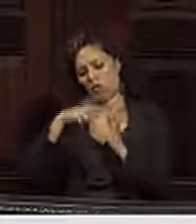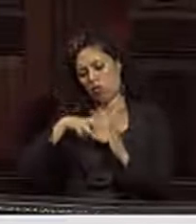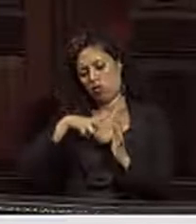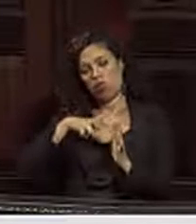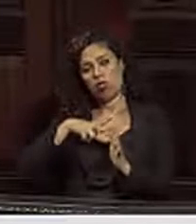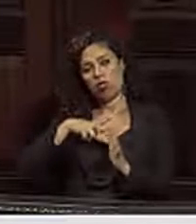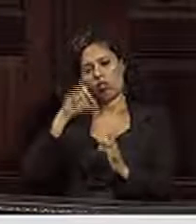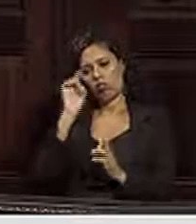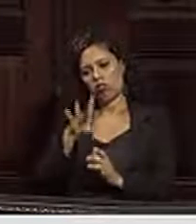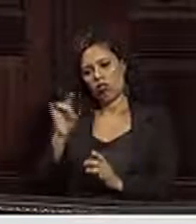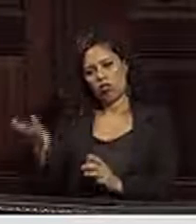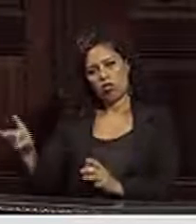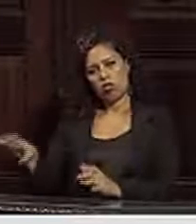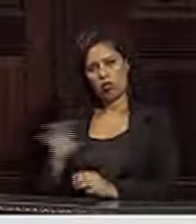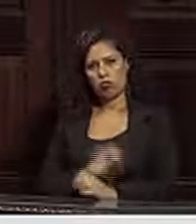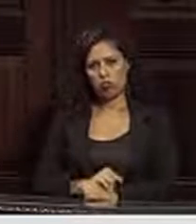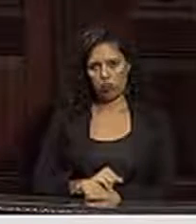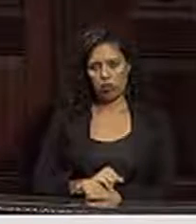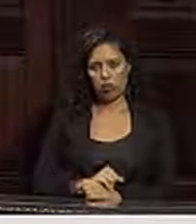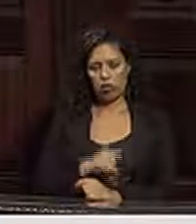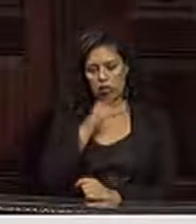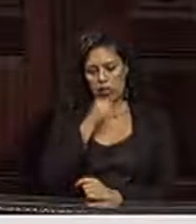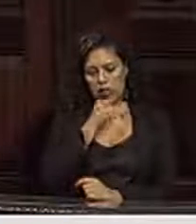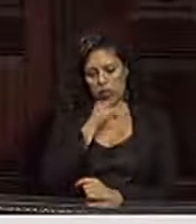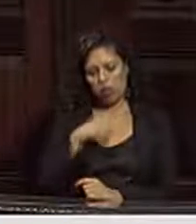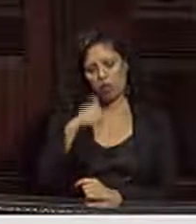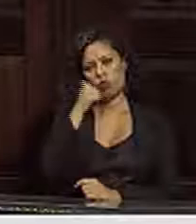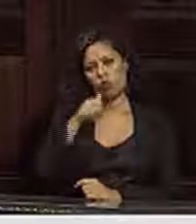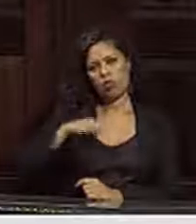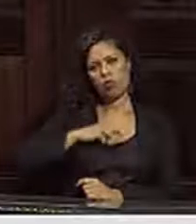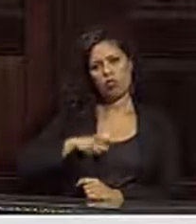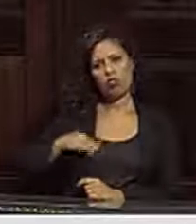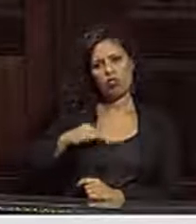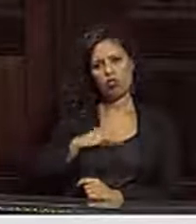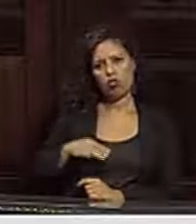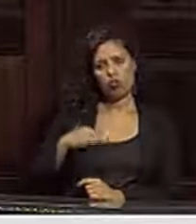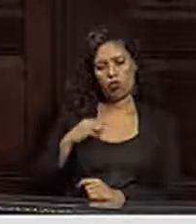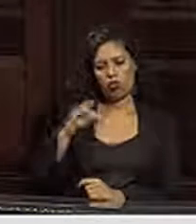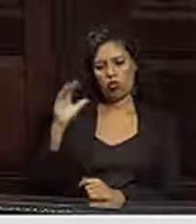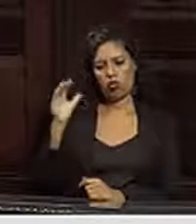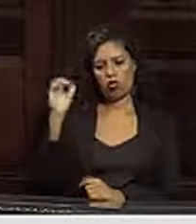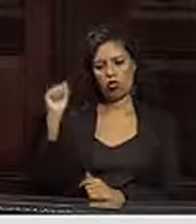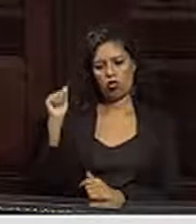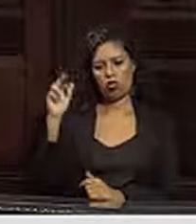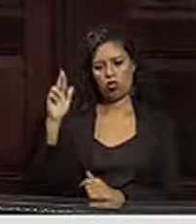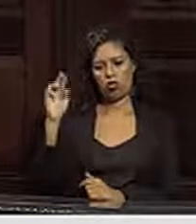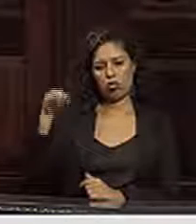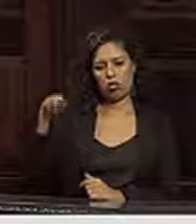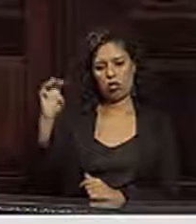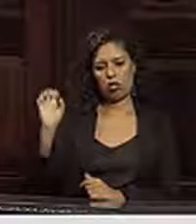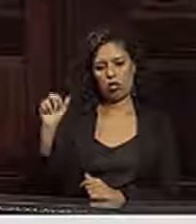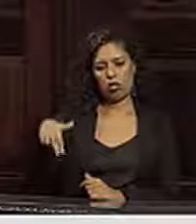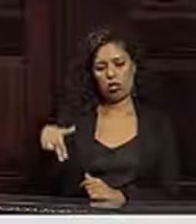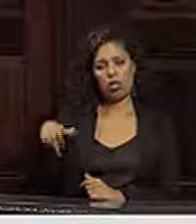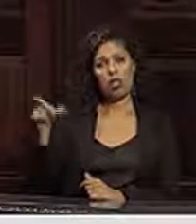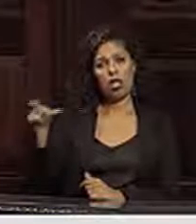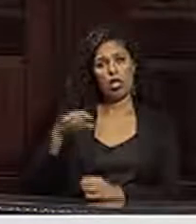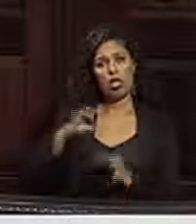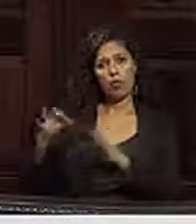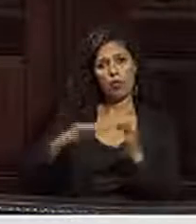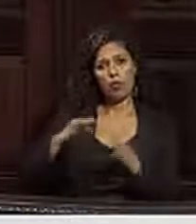da ministra Carmen Lúcia, quando pautou o que ela quis. Ela